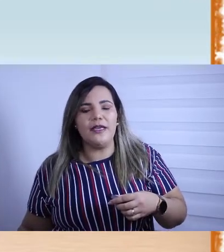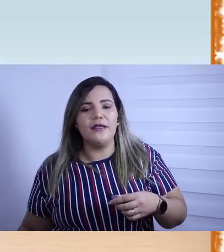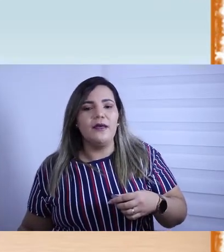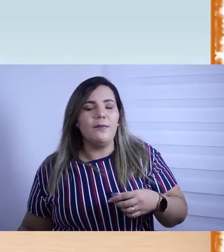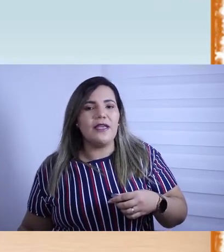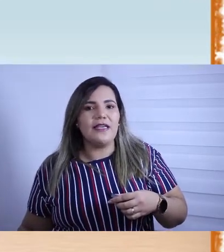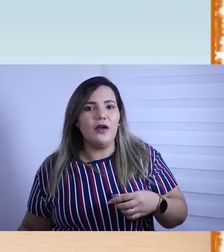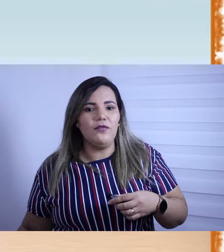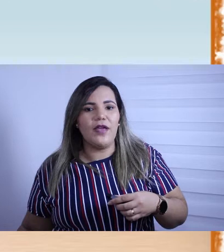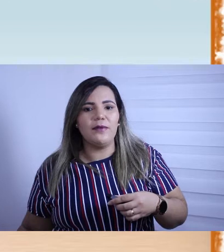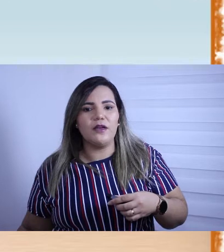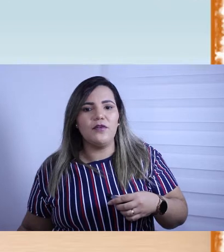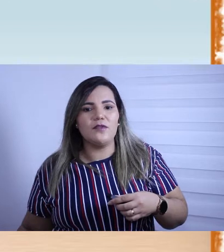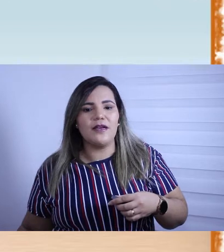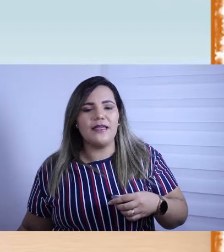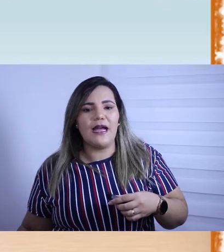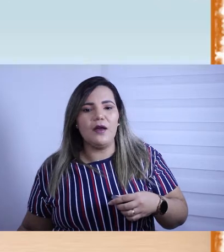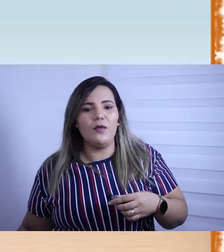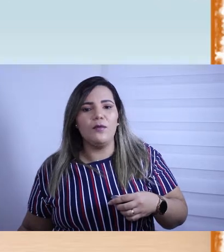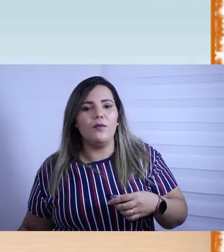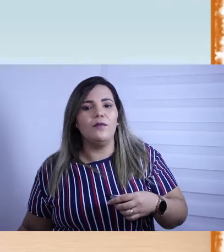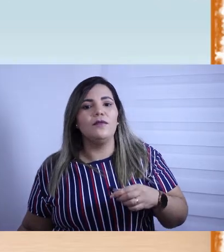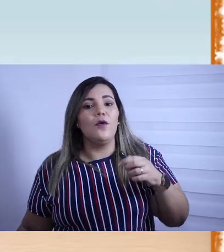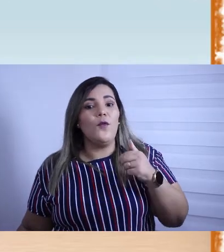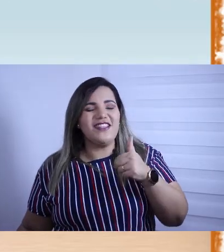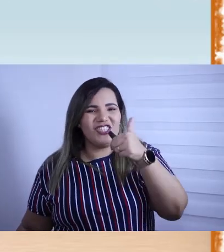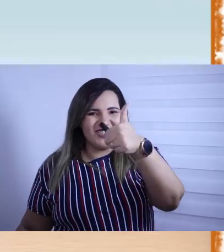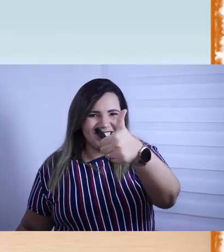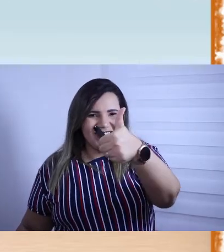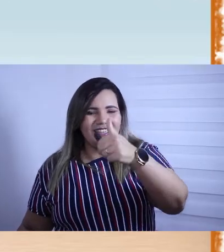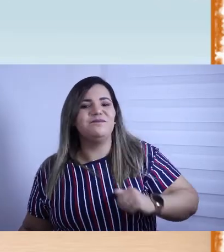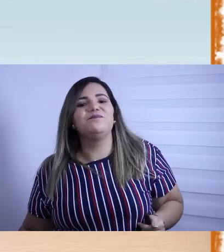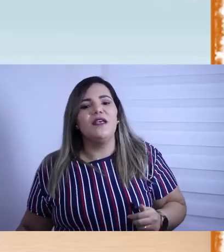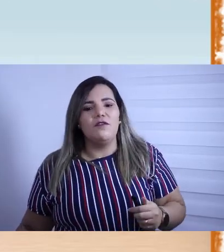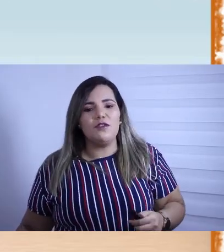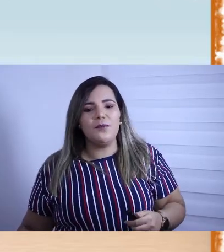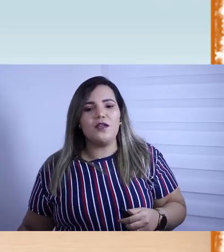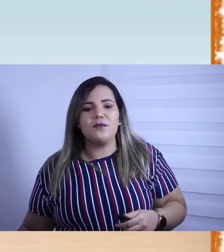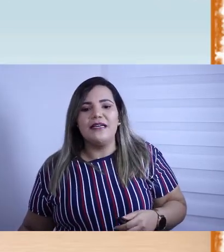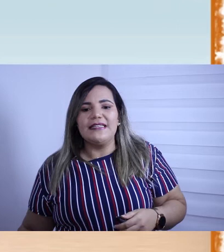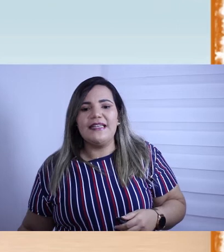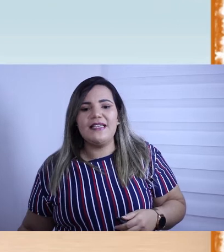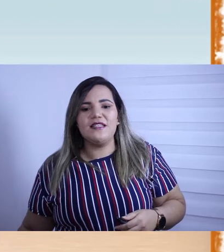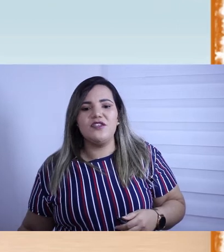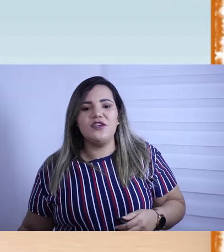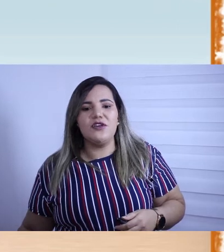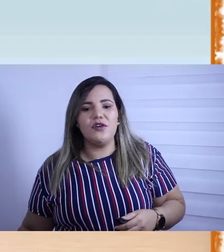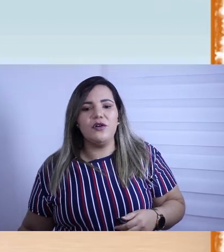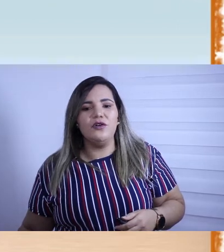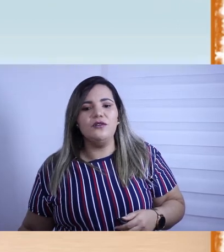rose porque porque aqui é um verbo então vamos vai clicar vamos o próximo